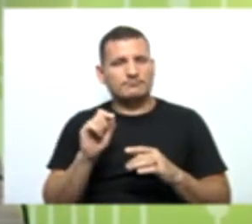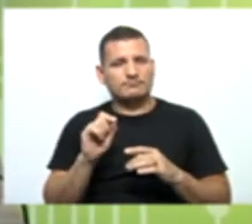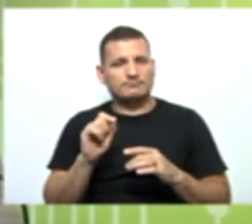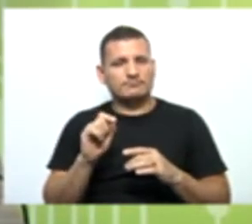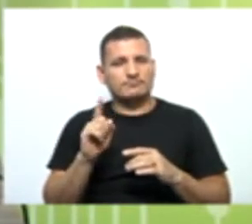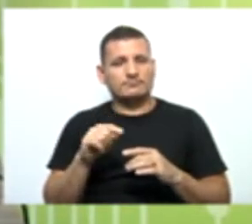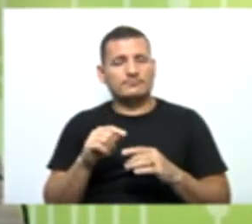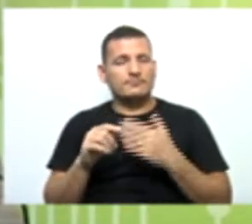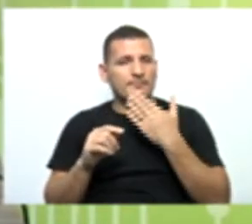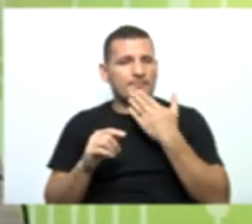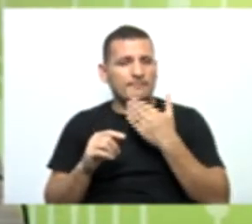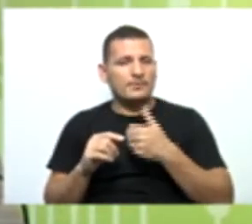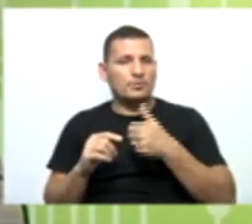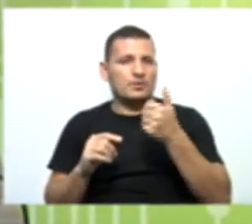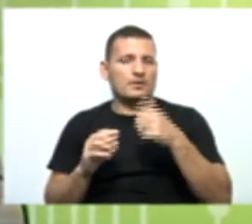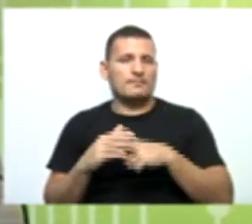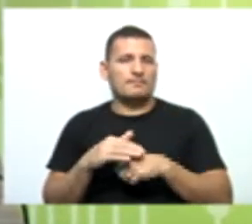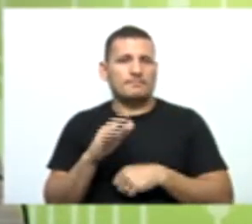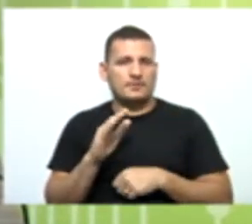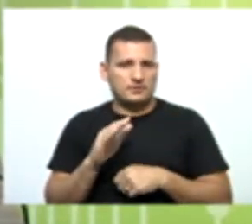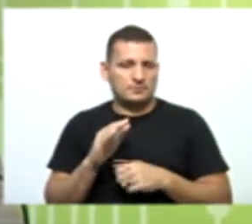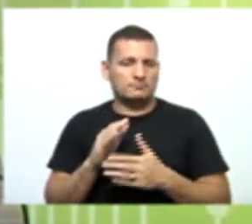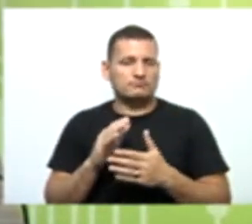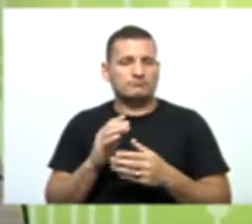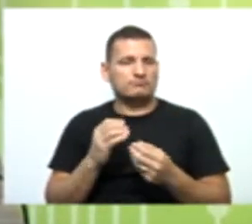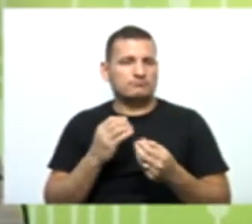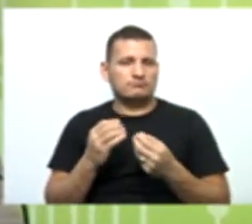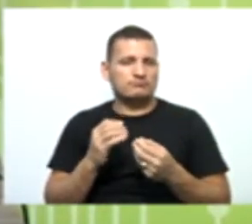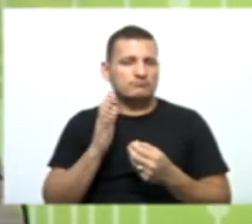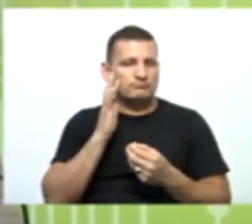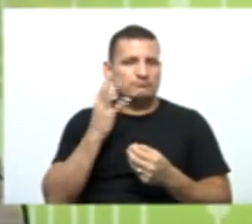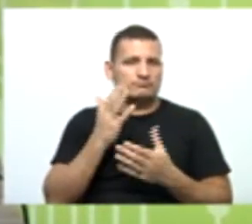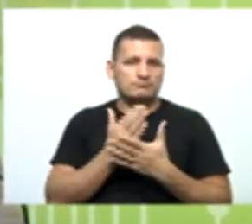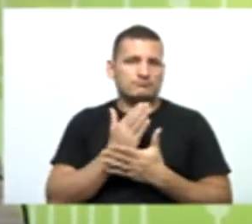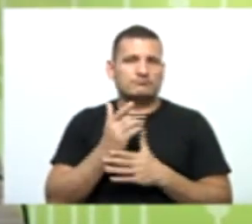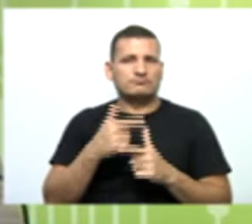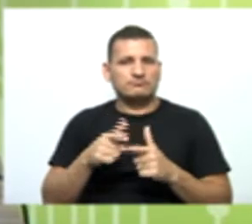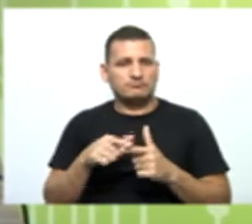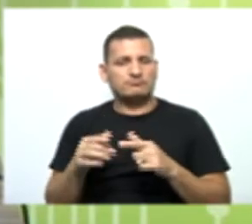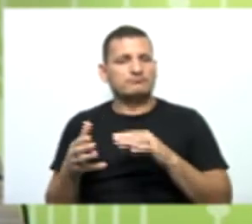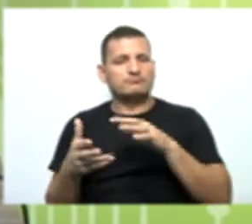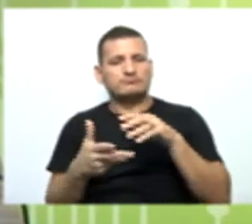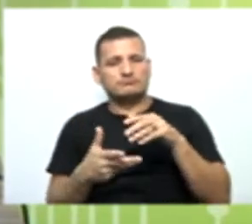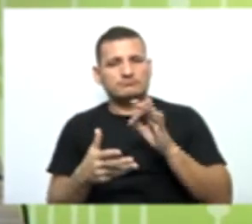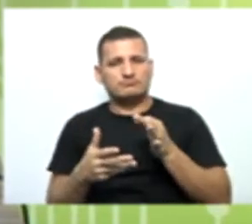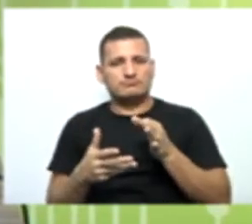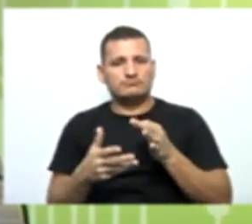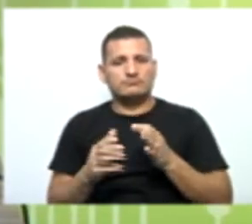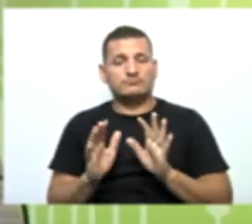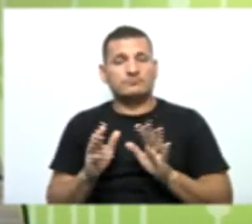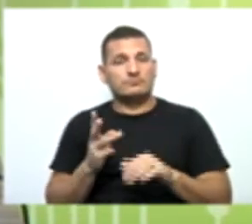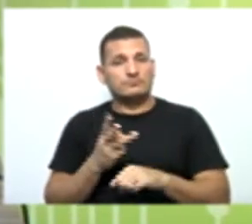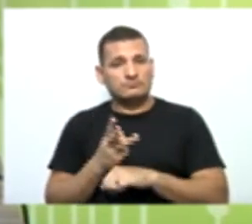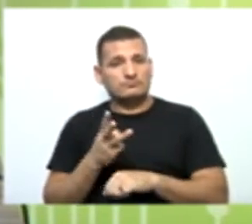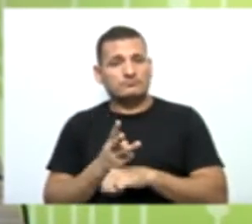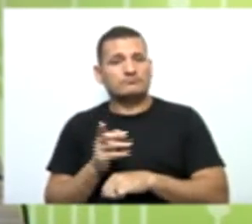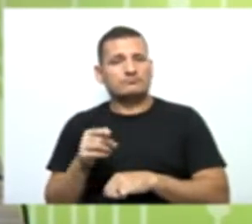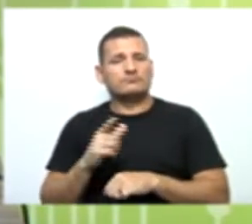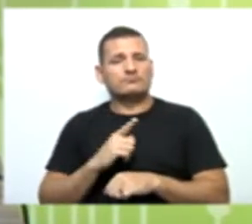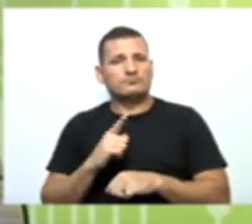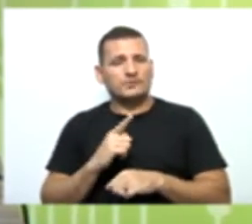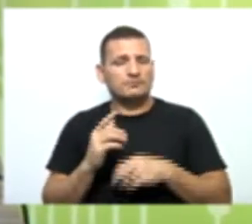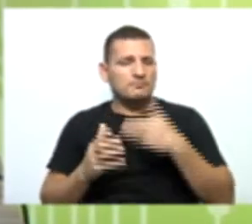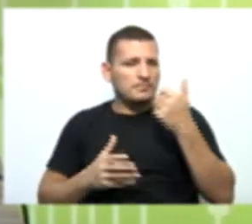sempre aprimorar na resolução de certos problemas, desses problemas do mundo real. O próprio WhatsApp vem se aprimorando